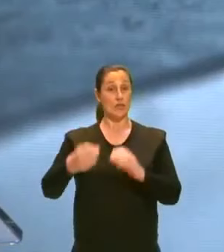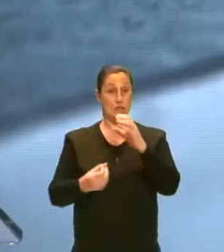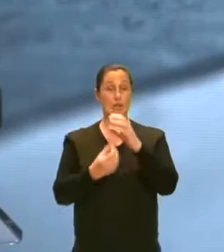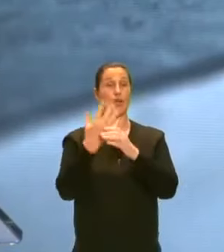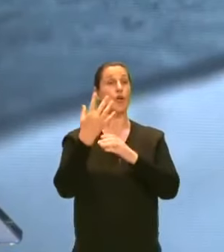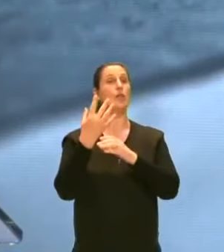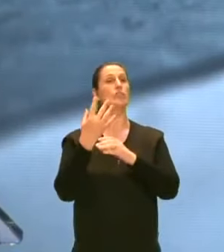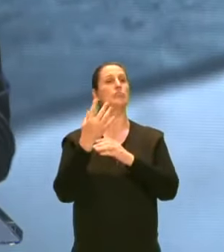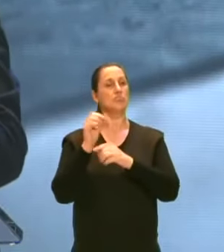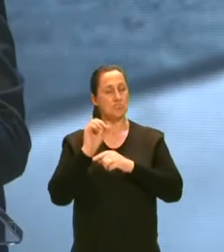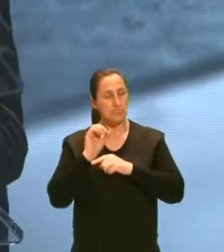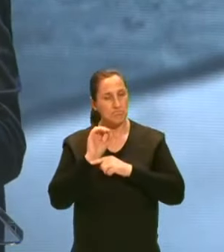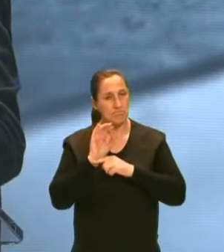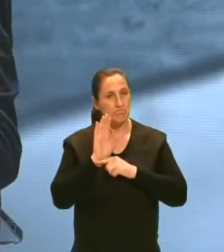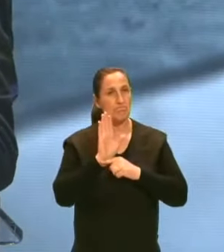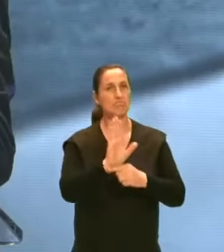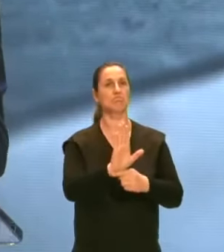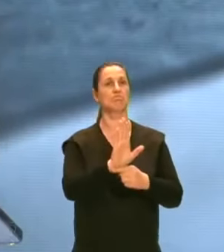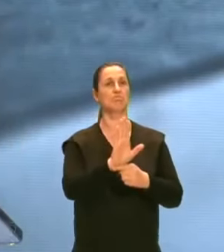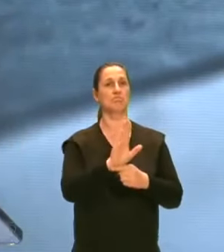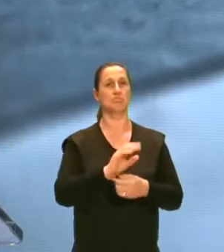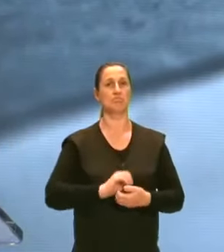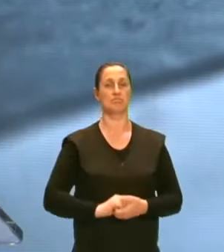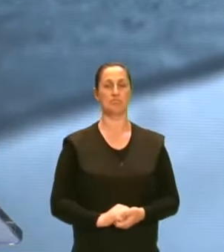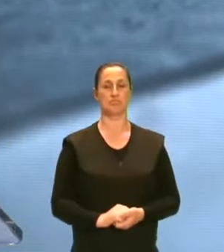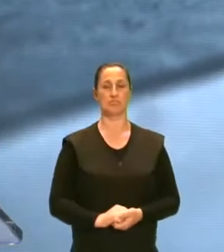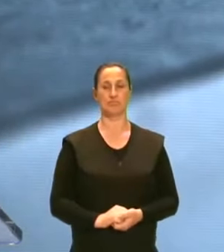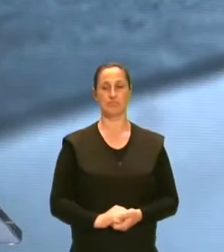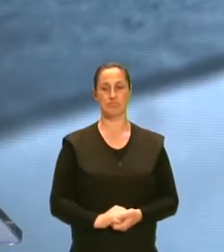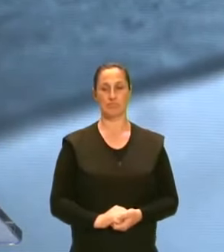Ele não só criou, mas Ele sustenta.